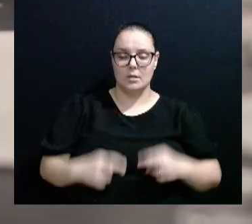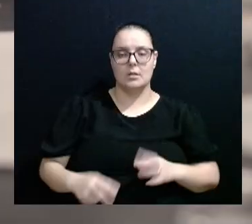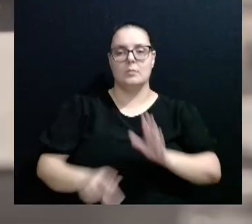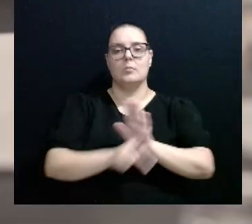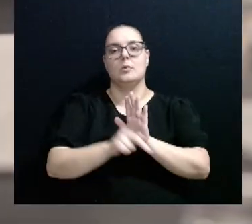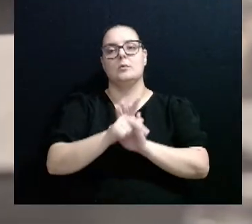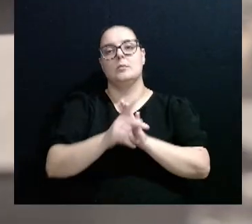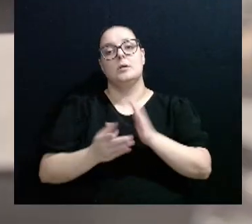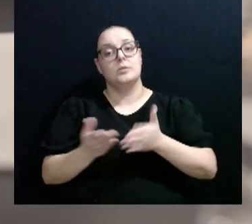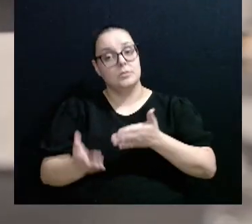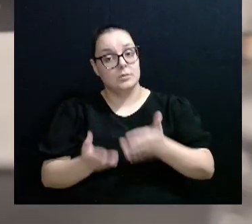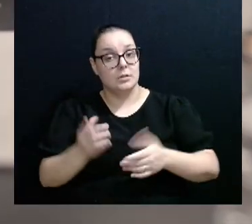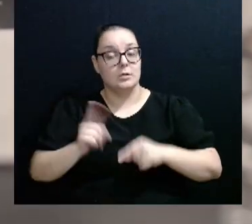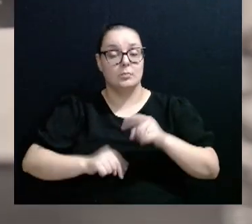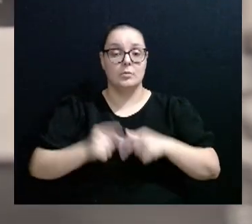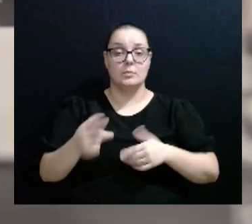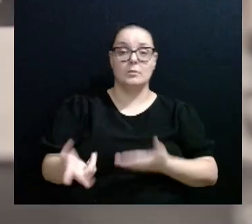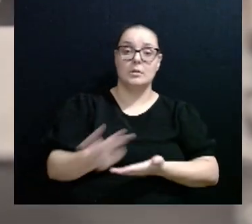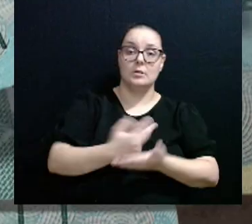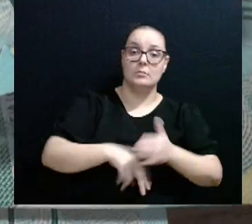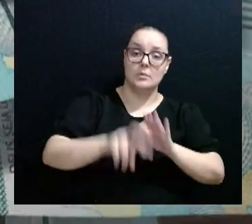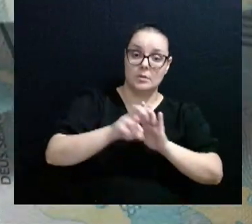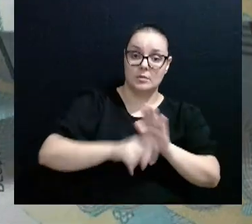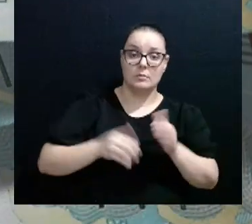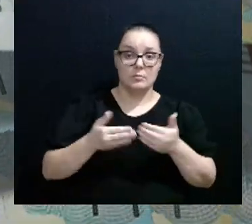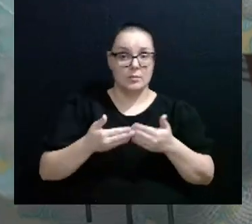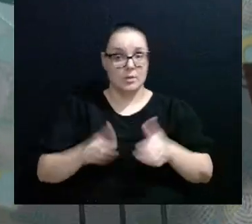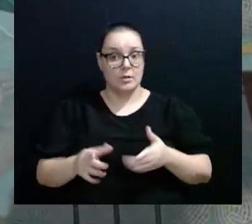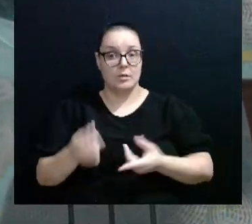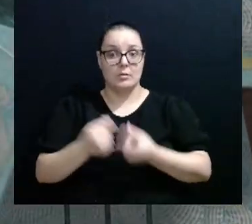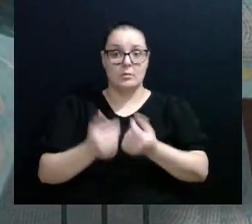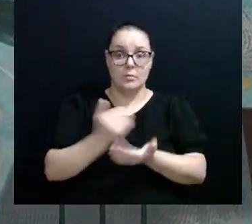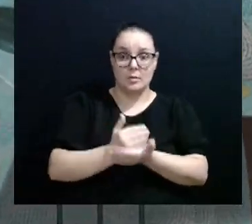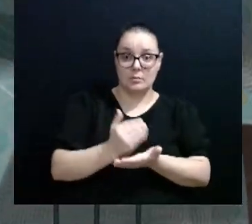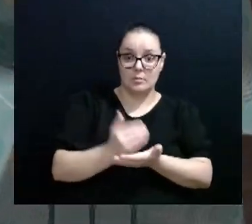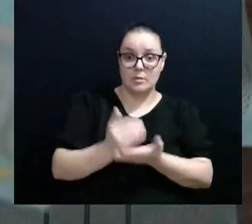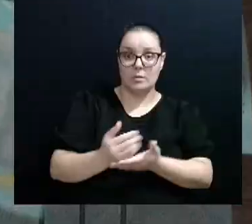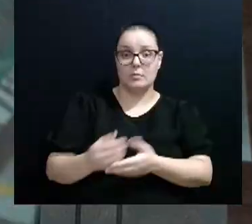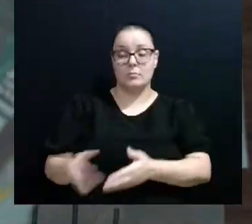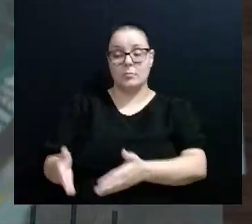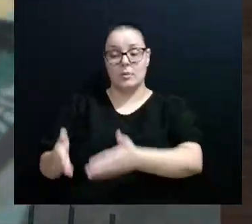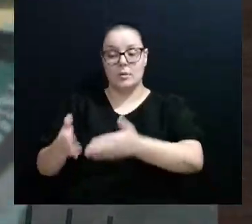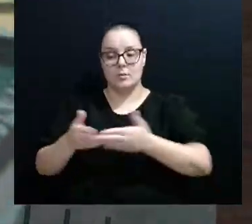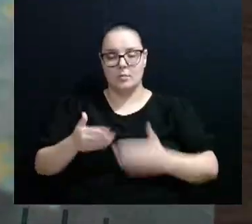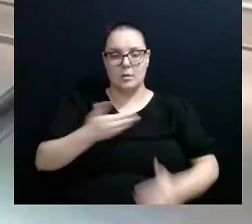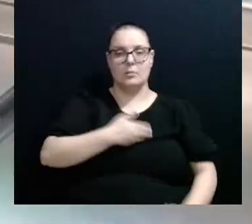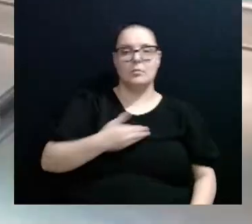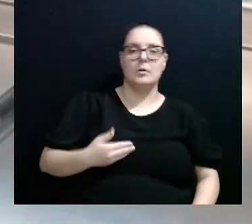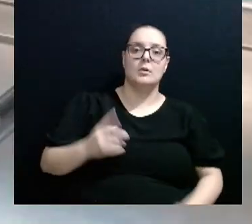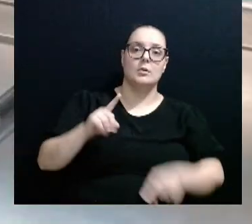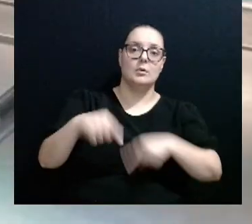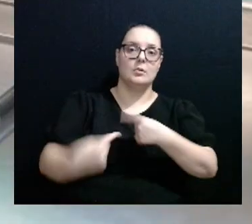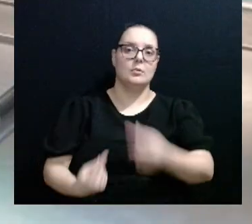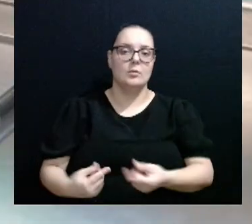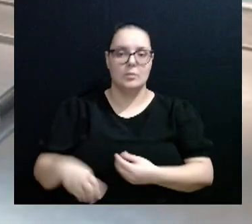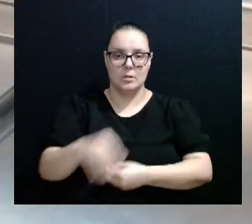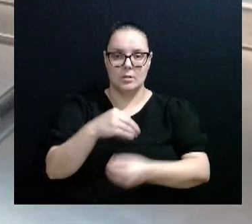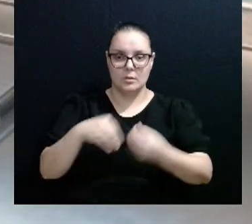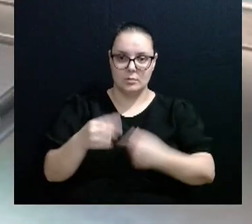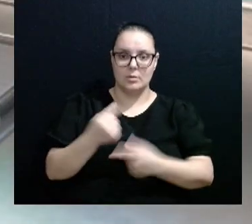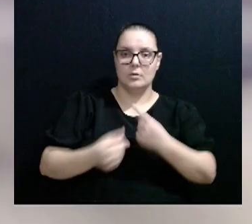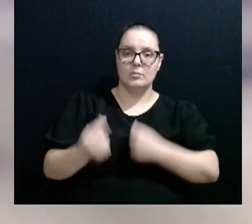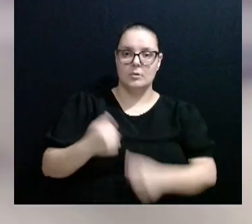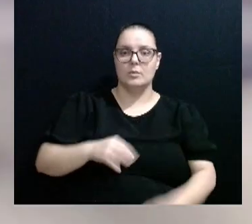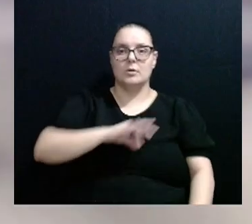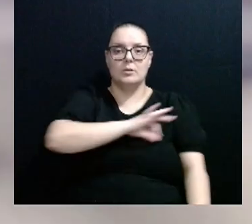matérias tributárias, abertura de créditos, empréstimos públicos, entre outras que envolvam o dinheiro da prefeitura, o